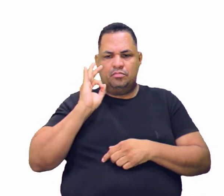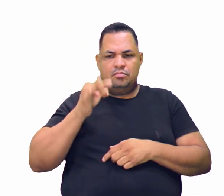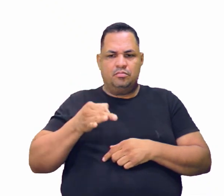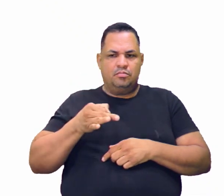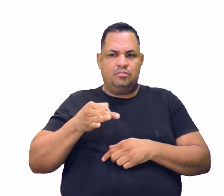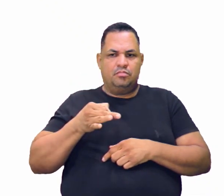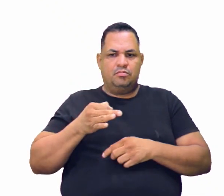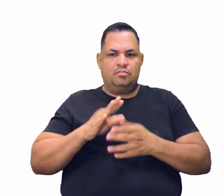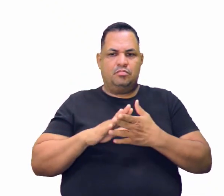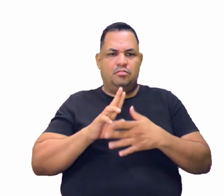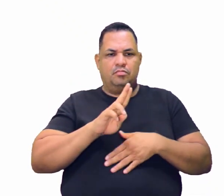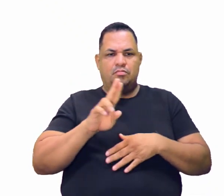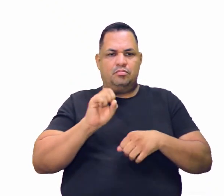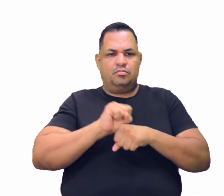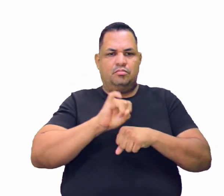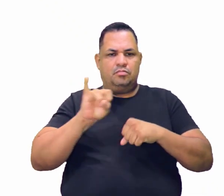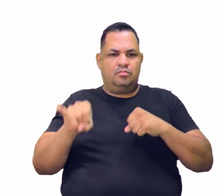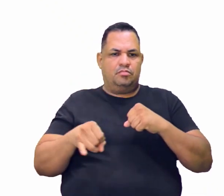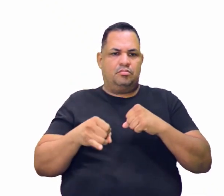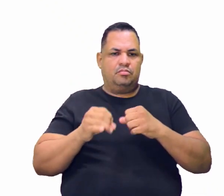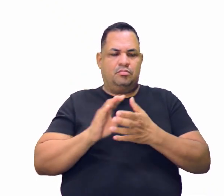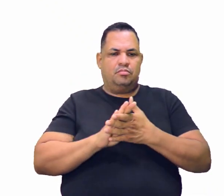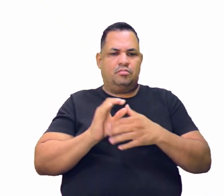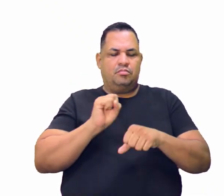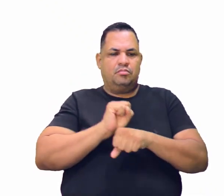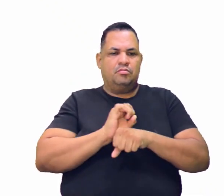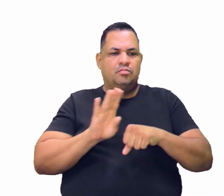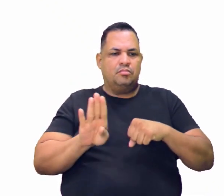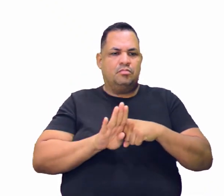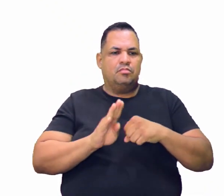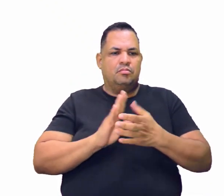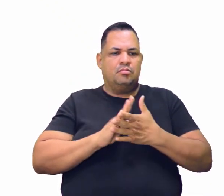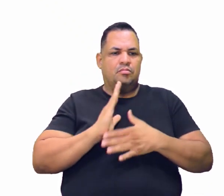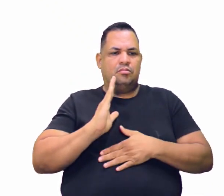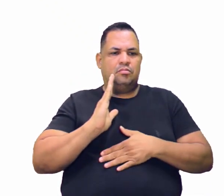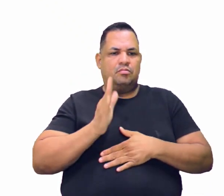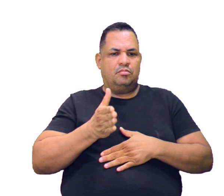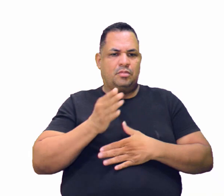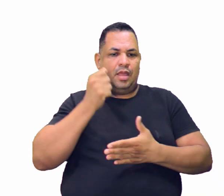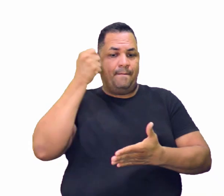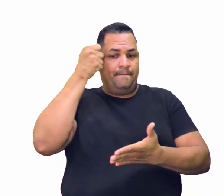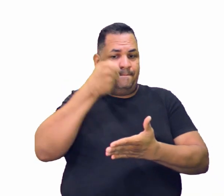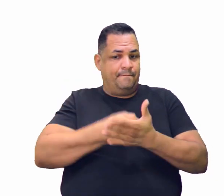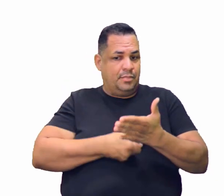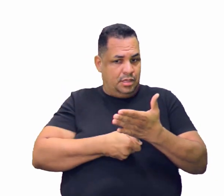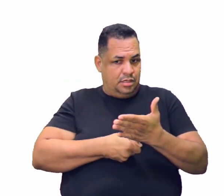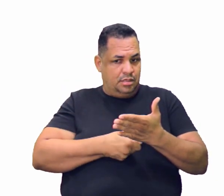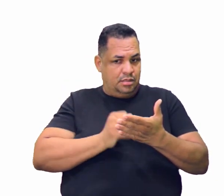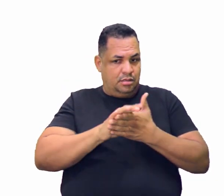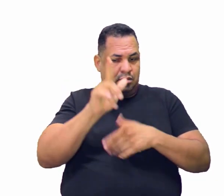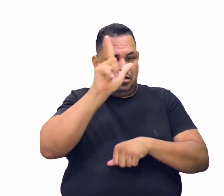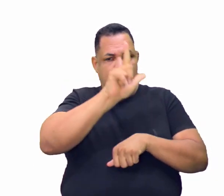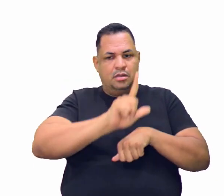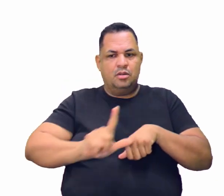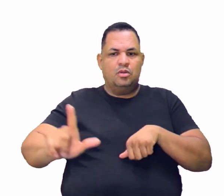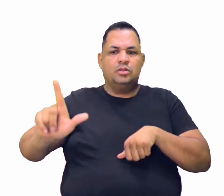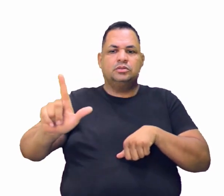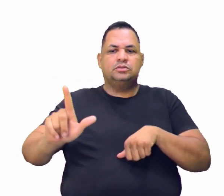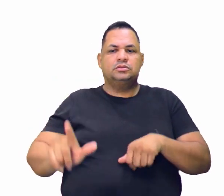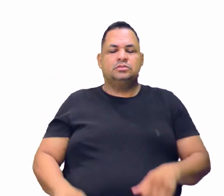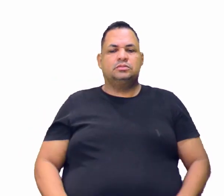certo? Com o nome que é o substantivo. Já estou quite com a loja. Eu estou quite. Olha